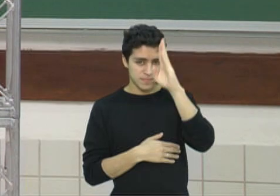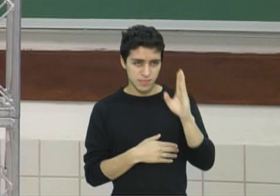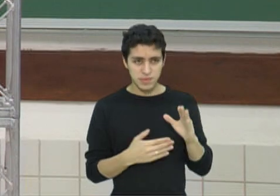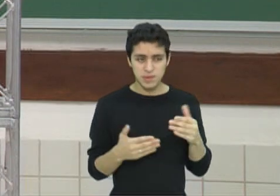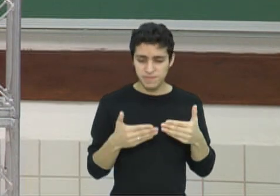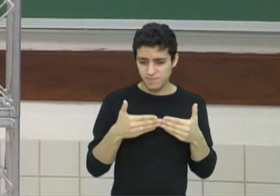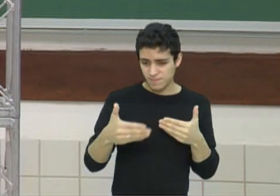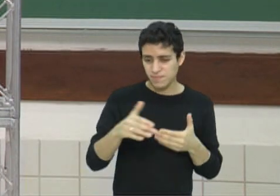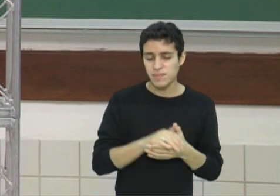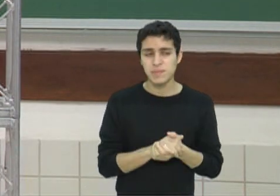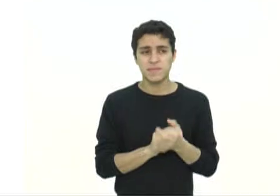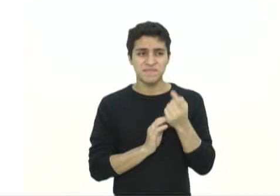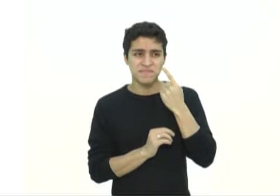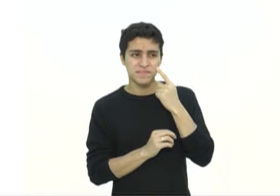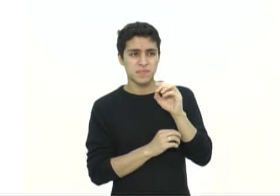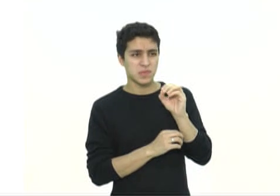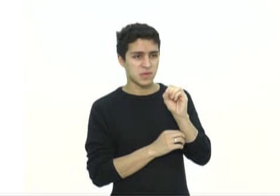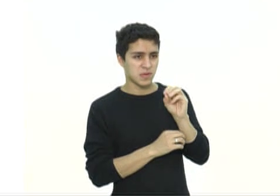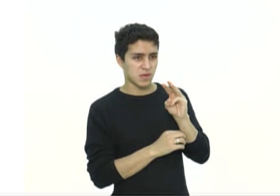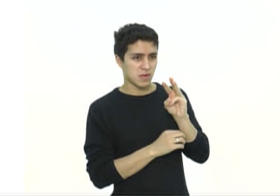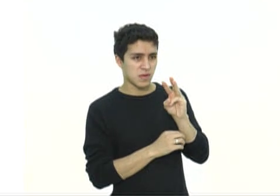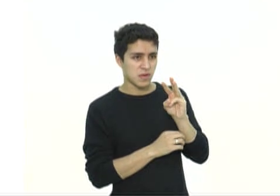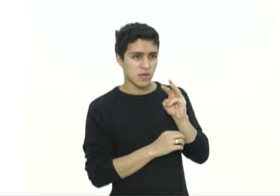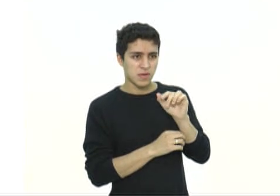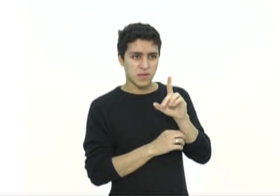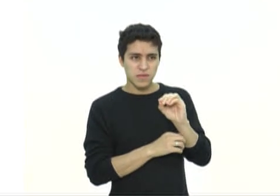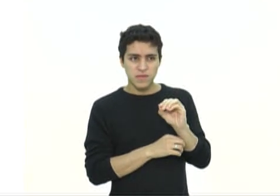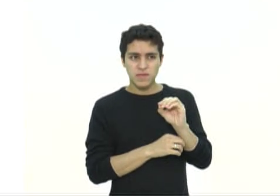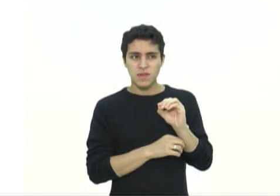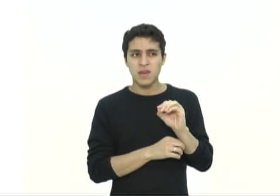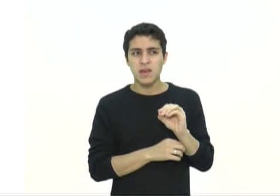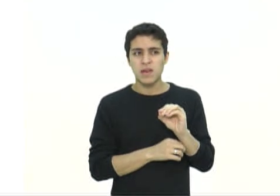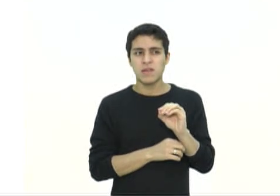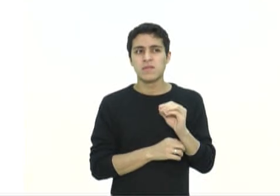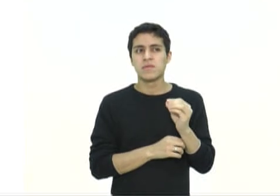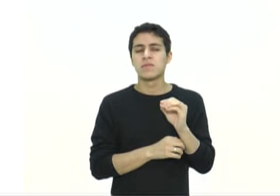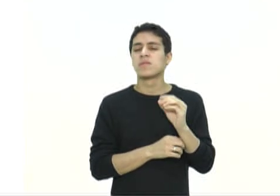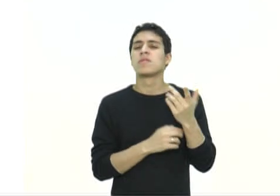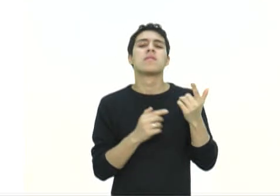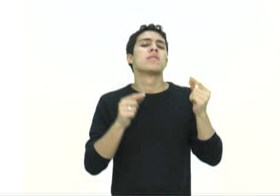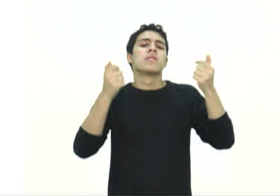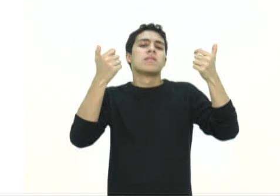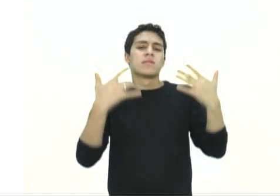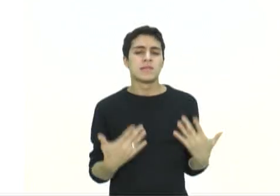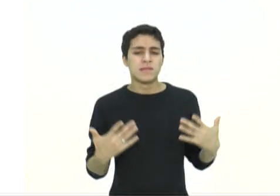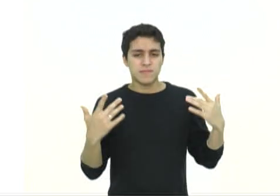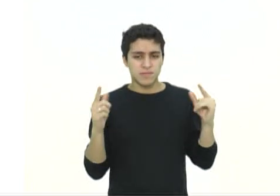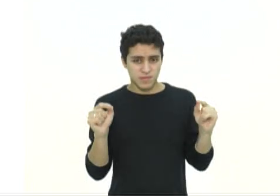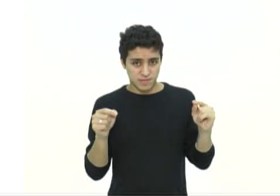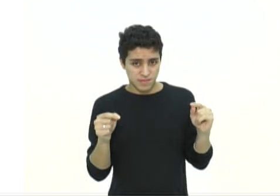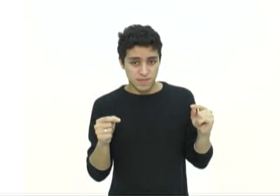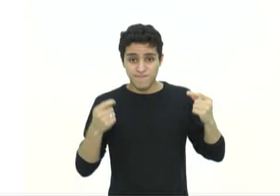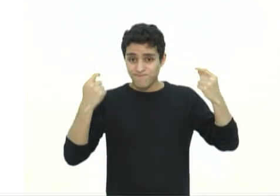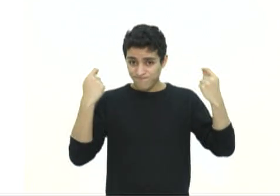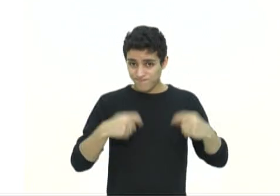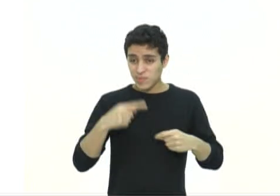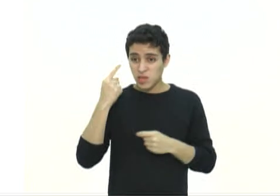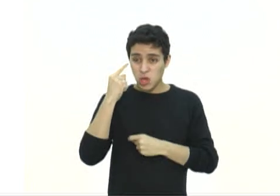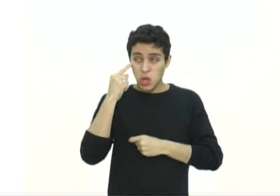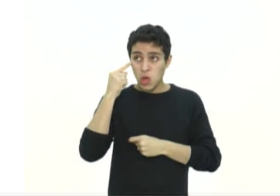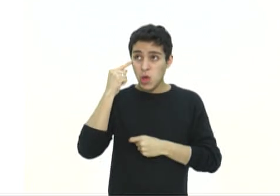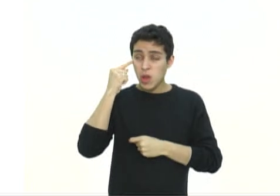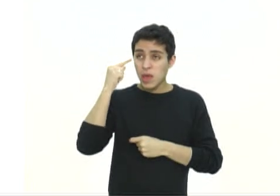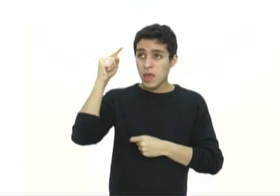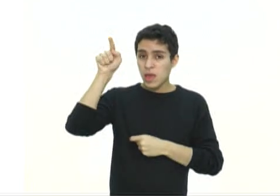após isso, Oswald de Andrade ele fez o Manifesto Antropofágico. O que é o Manifesto Antropofágico? Ele fala o seguinte, nós temos que pegar a cultura